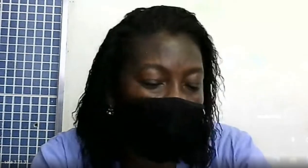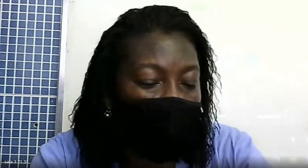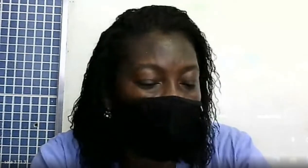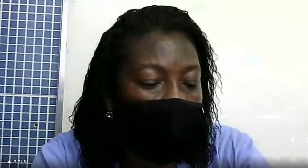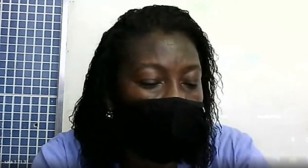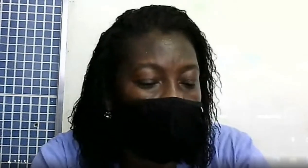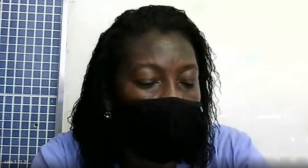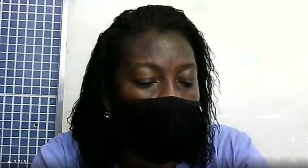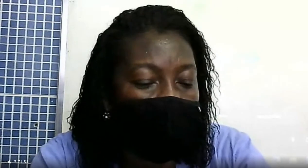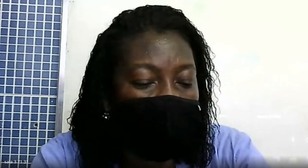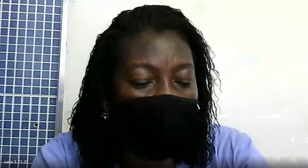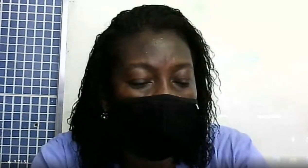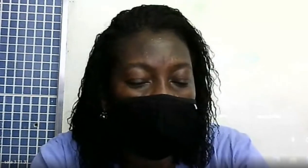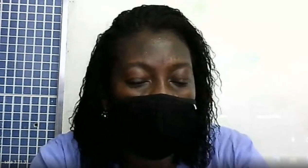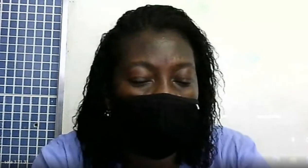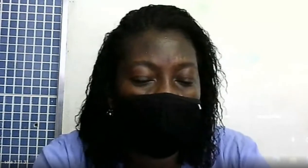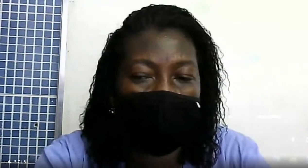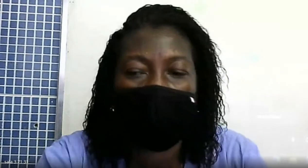que vocês acharem legal.